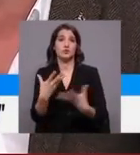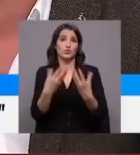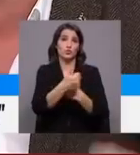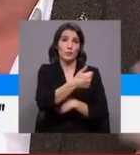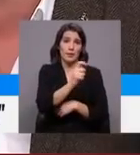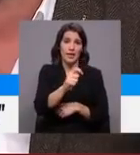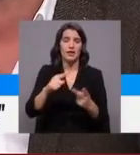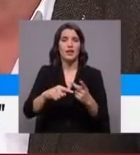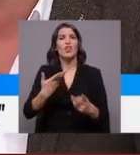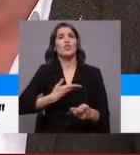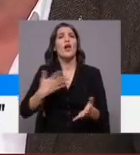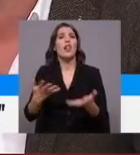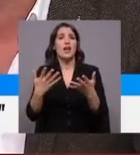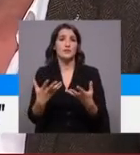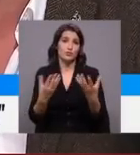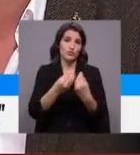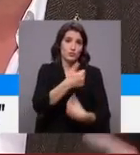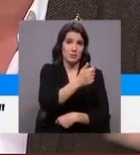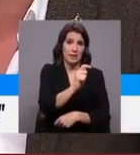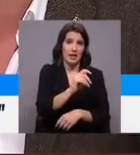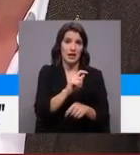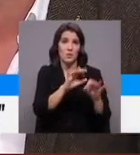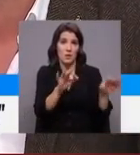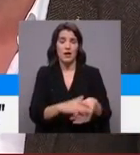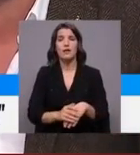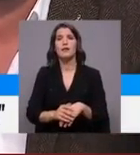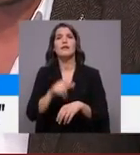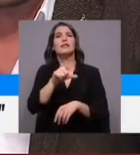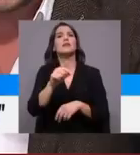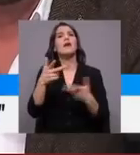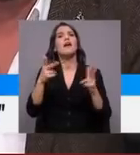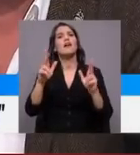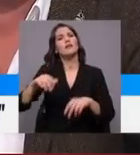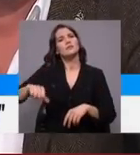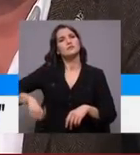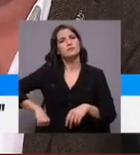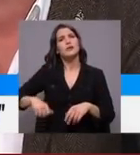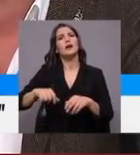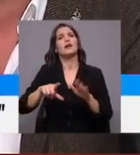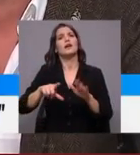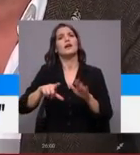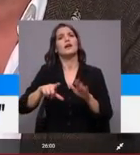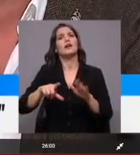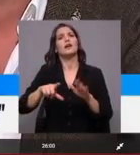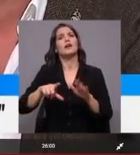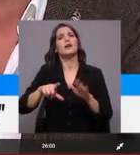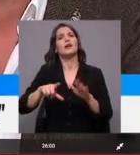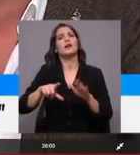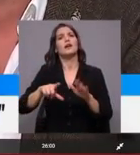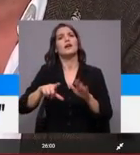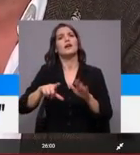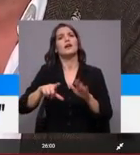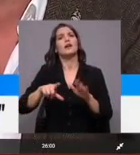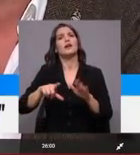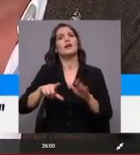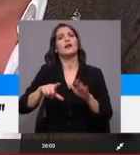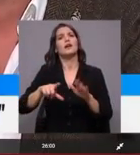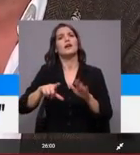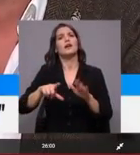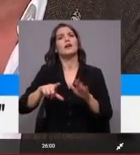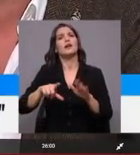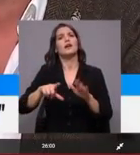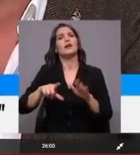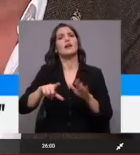esquerda nas drogas leves ao lado do bloco de esquerda na liberalização da prostituição ao lado do bloco de esquerda que tem tudo aquilo que realmente